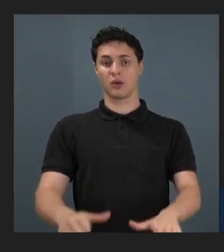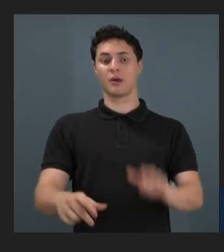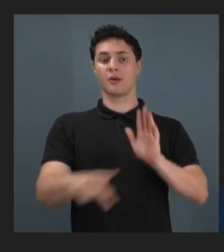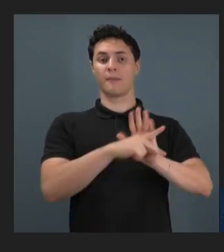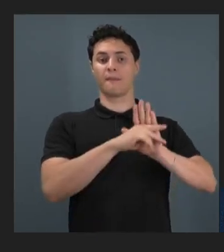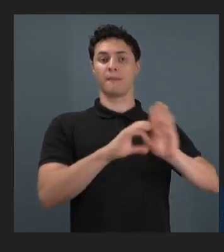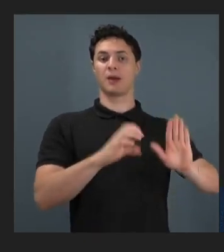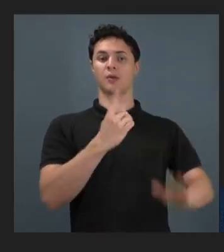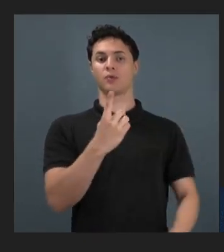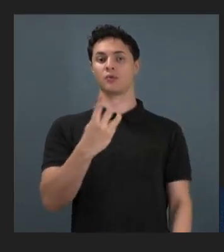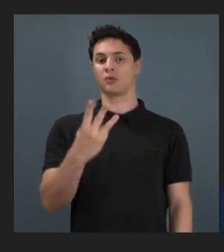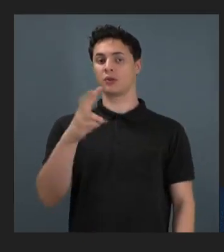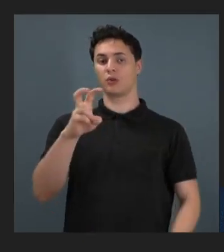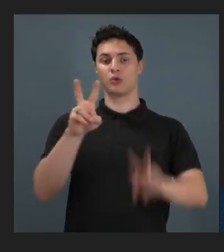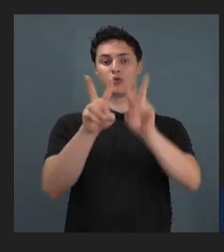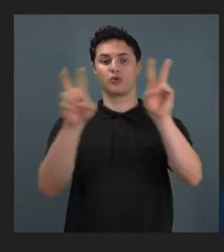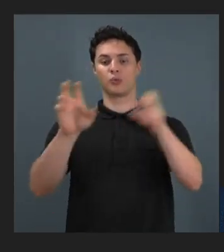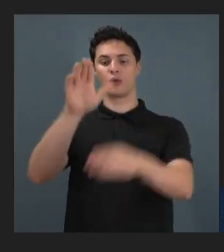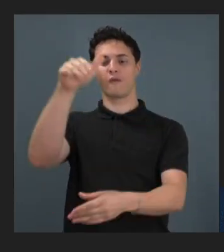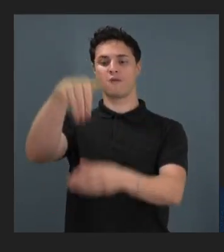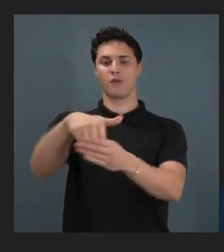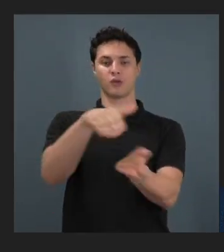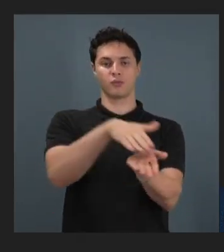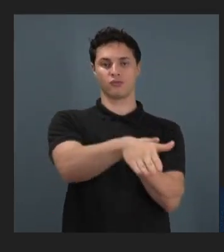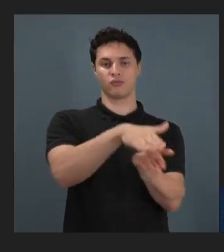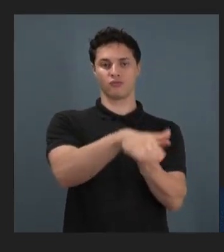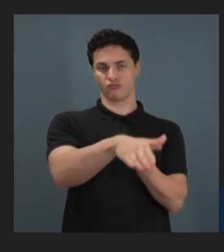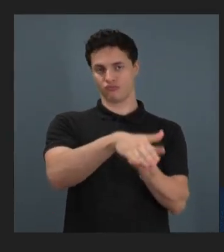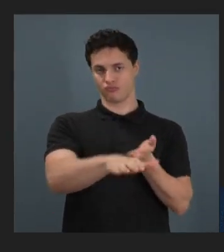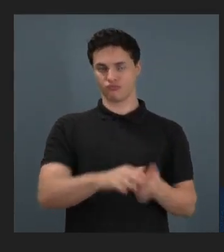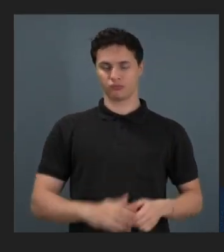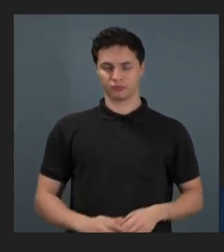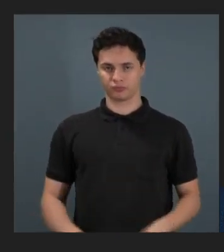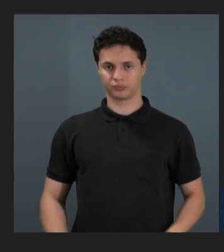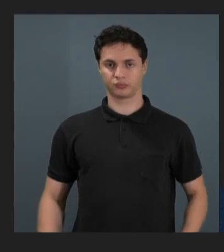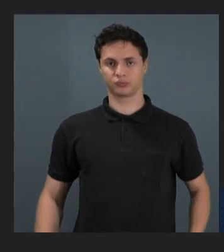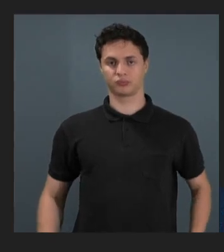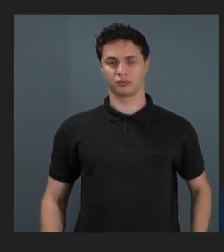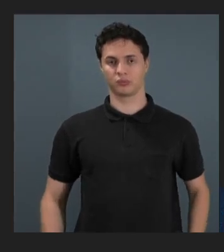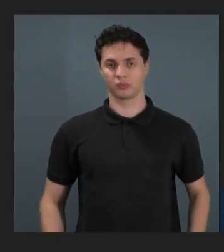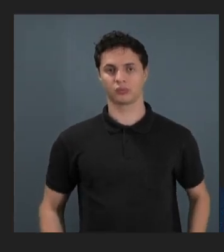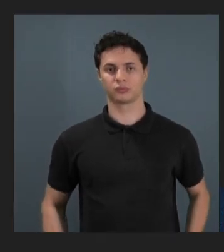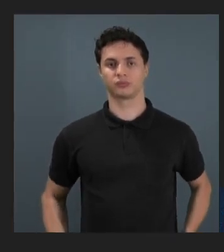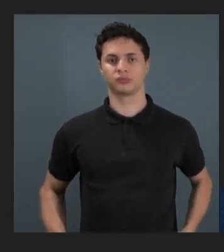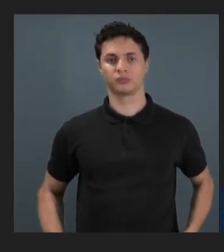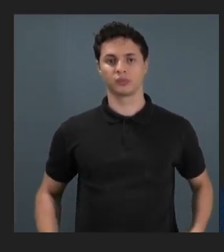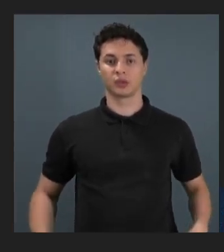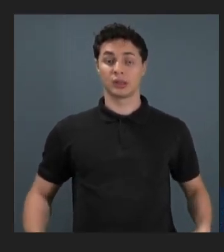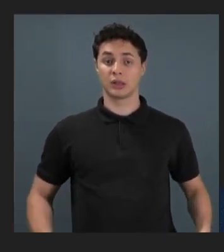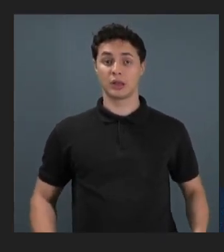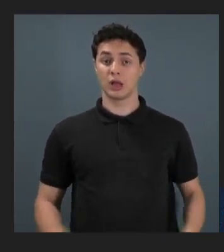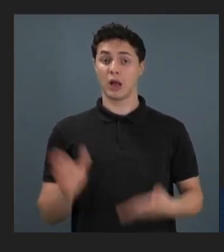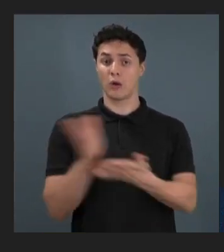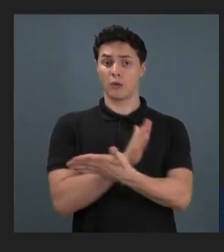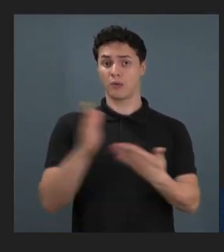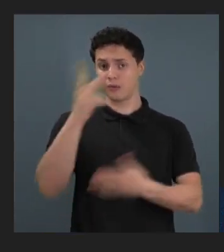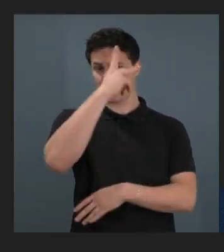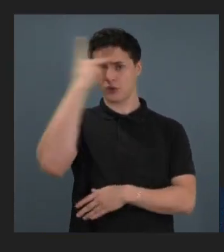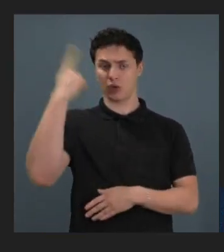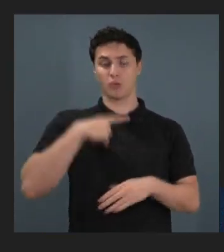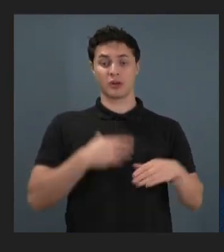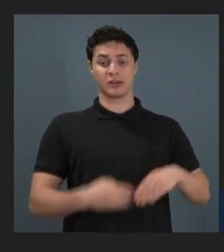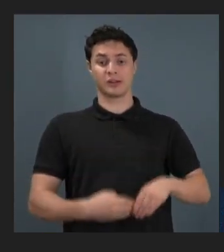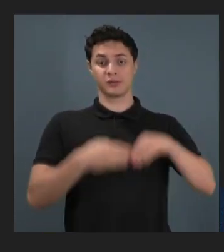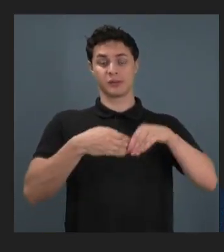135, do voto auditável nas urnas eletrônicas. Alguns líderes simplesmente mudaram